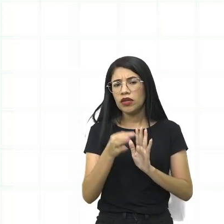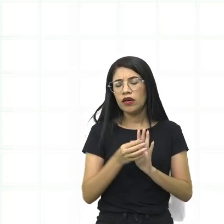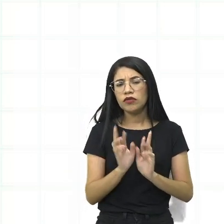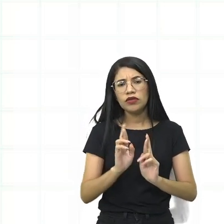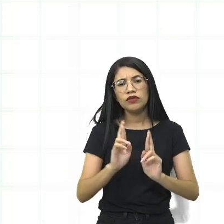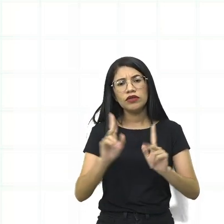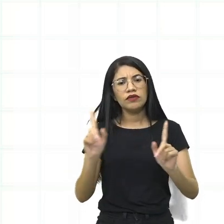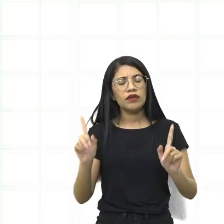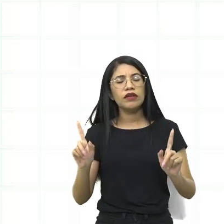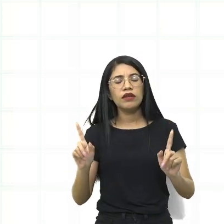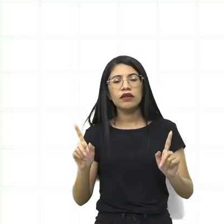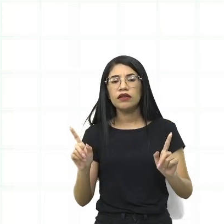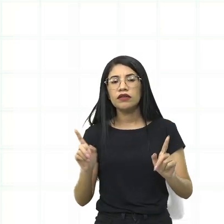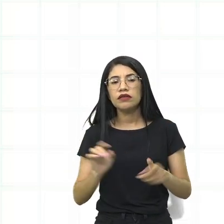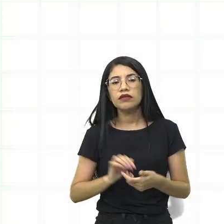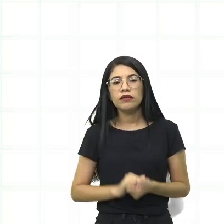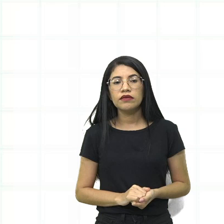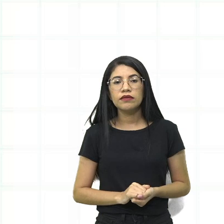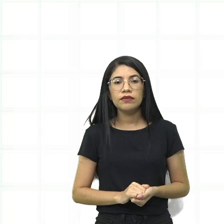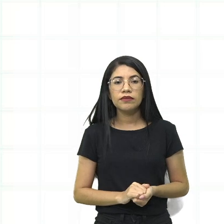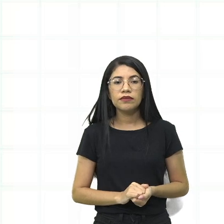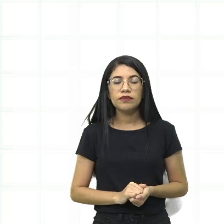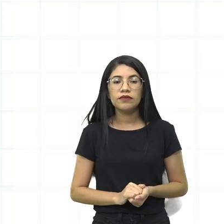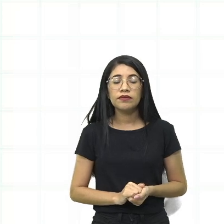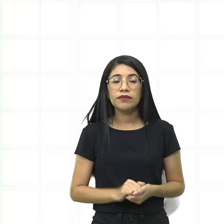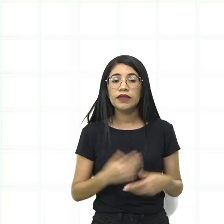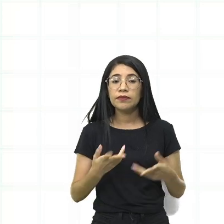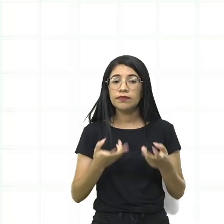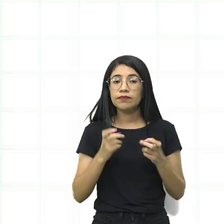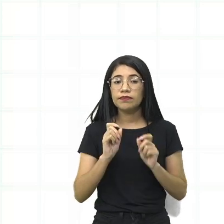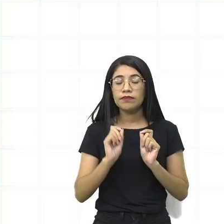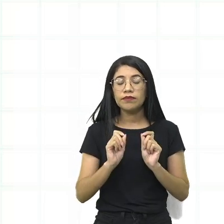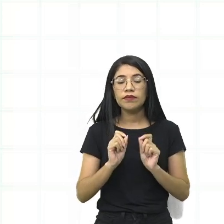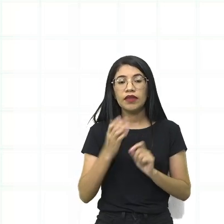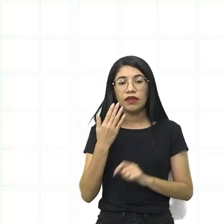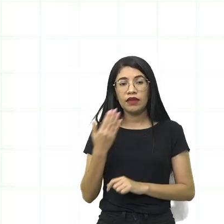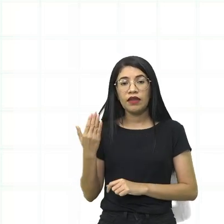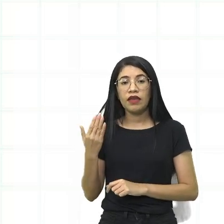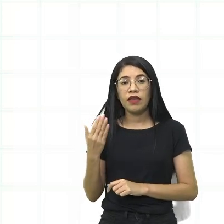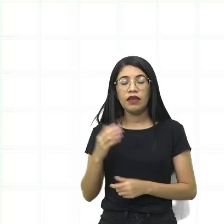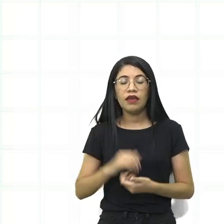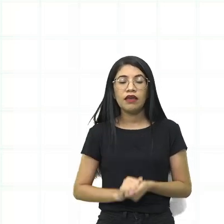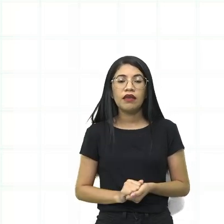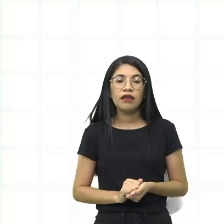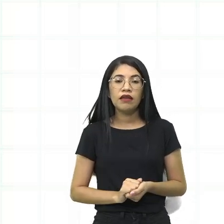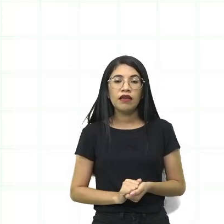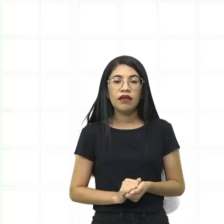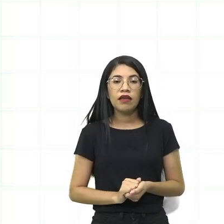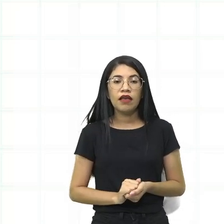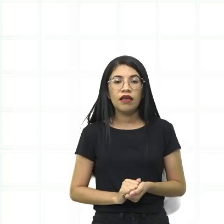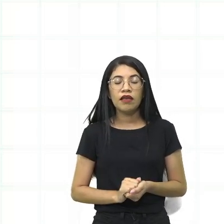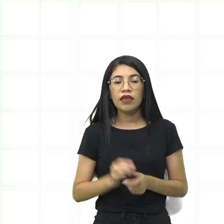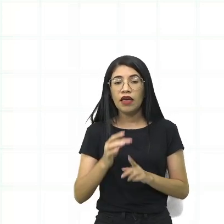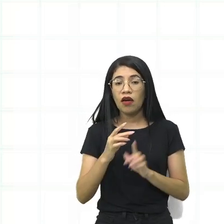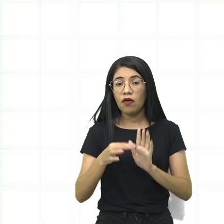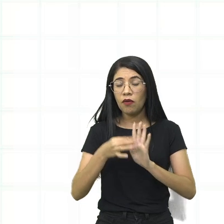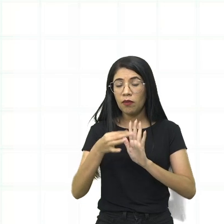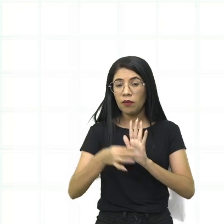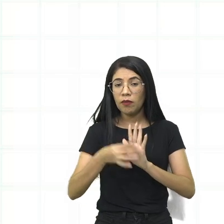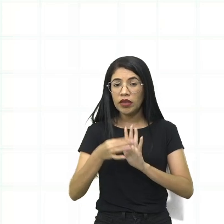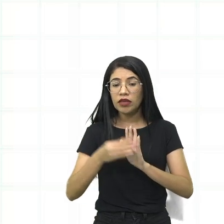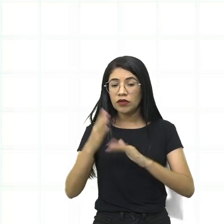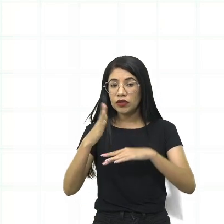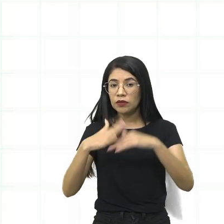gente viu anteriormente. Tá? Então vejam que são aí, que é a visão de uma pessoa, né? A visão